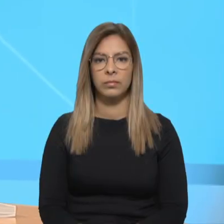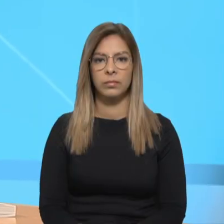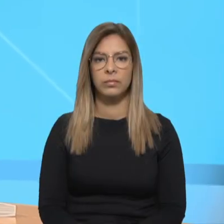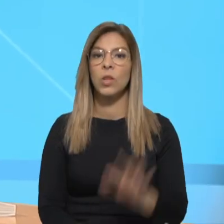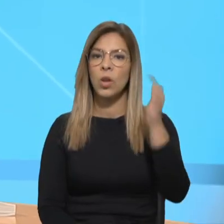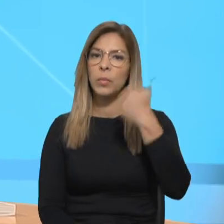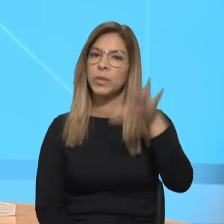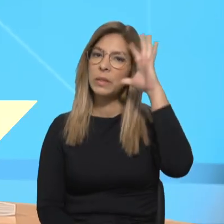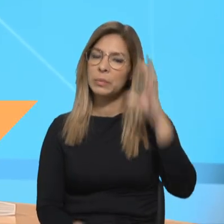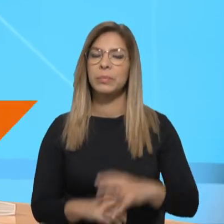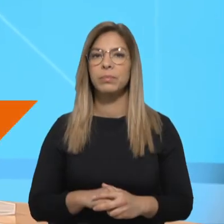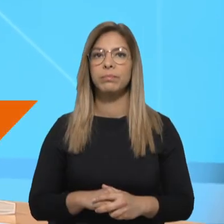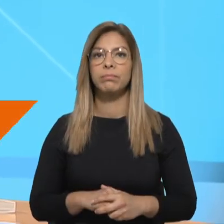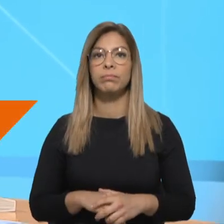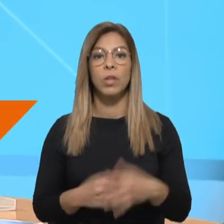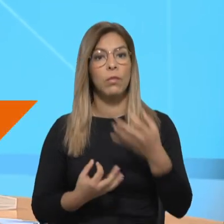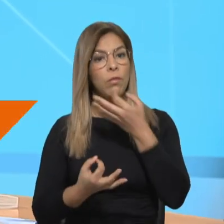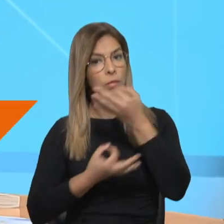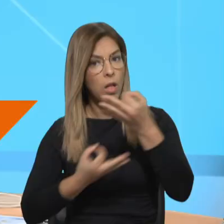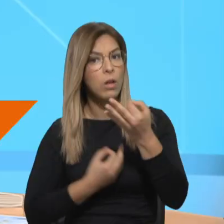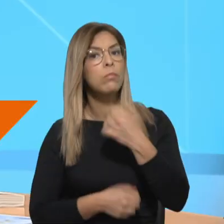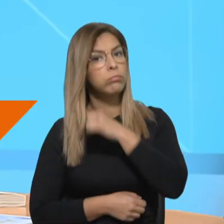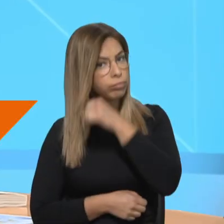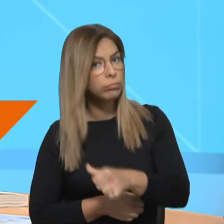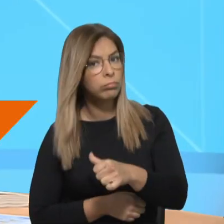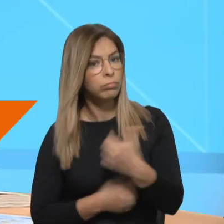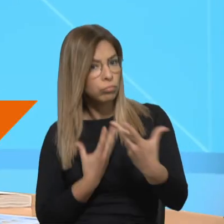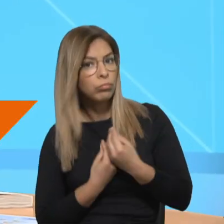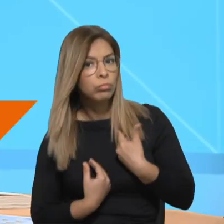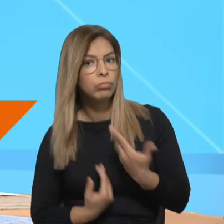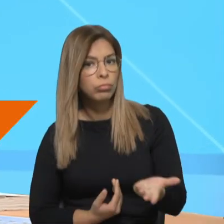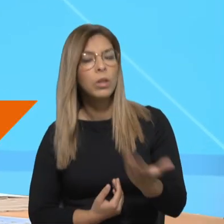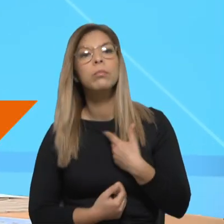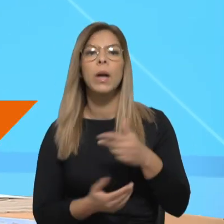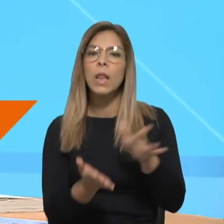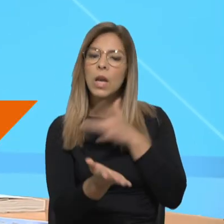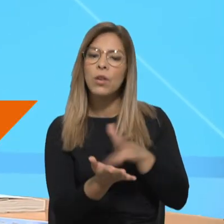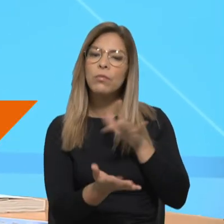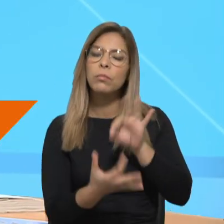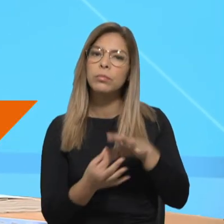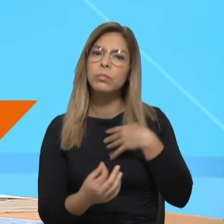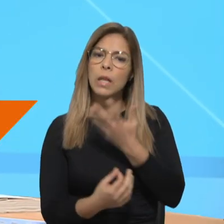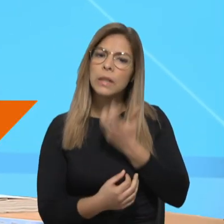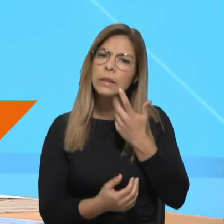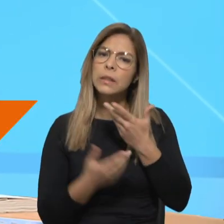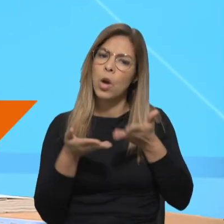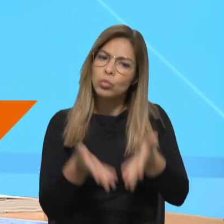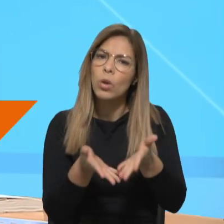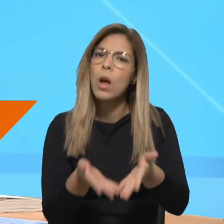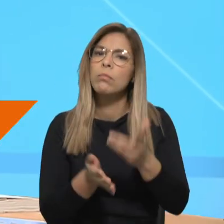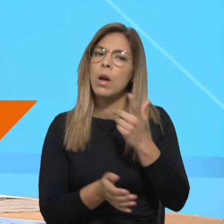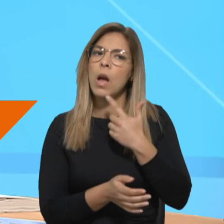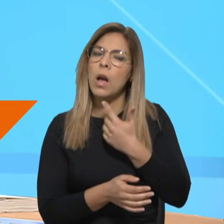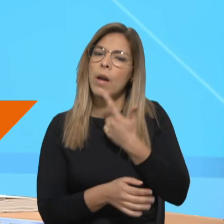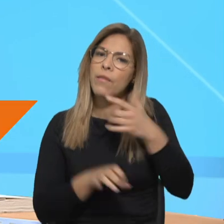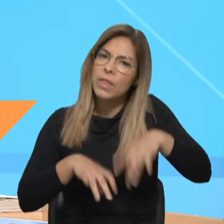Olá, muito boa tarde. Podes falar comigo é o título de um livro, um guia prático para compreender, prevenir e agir em